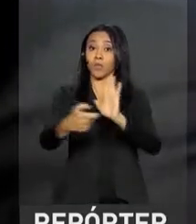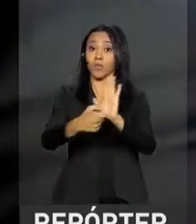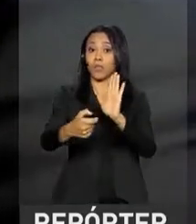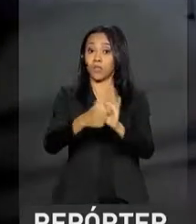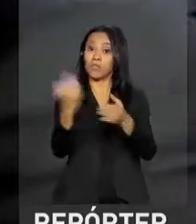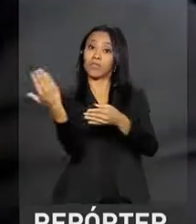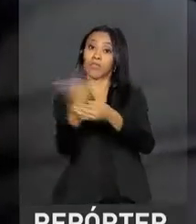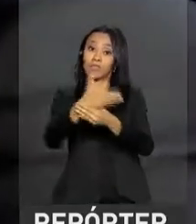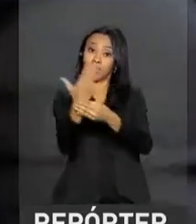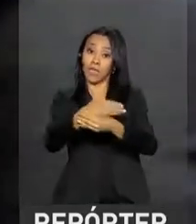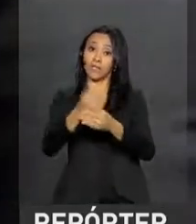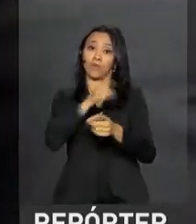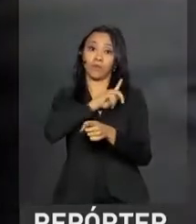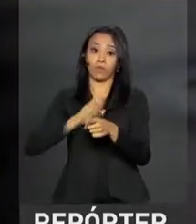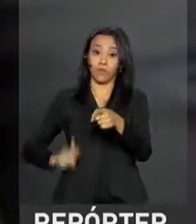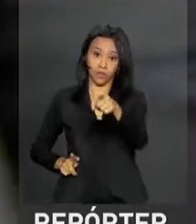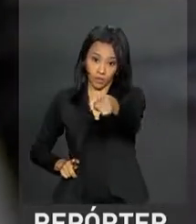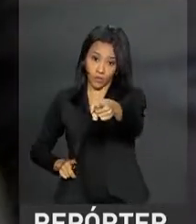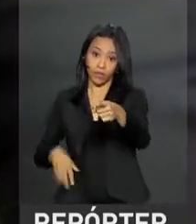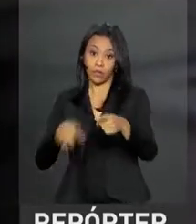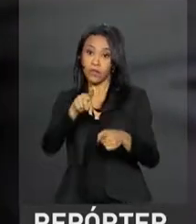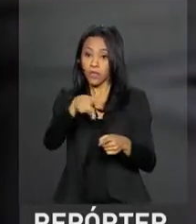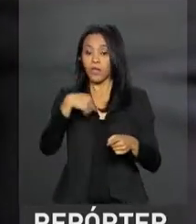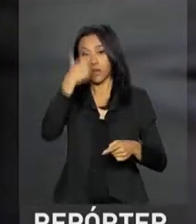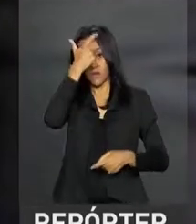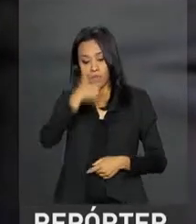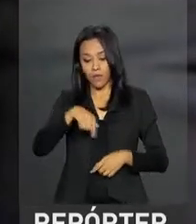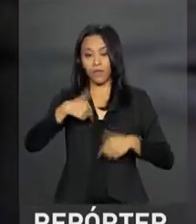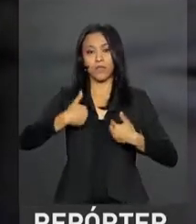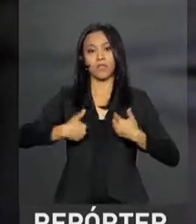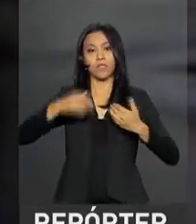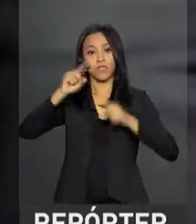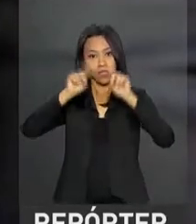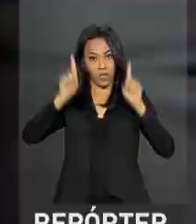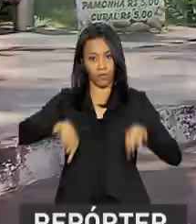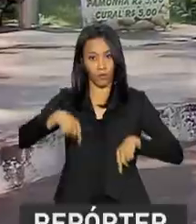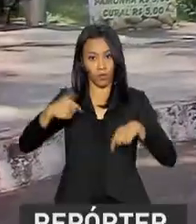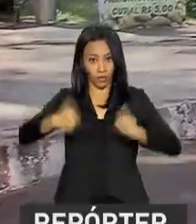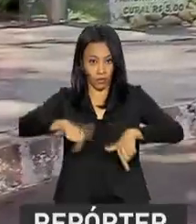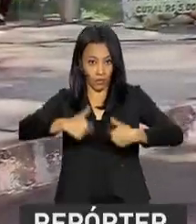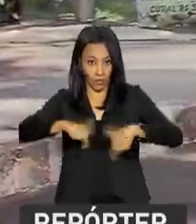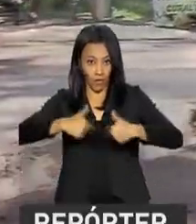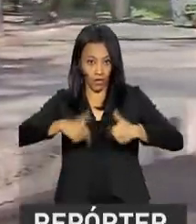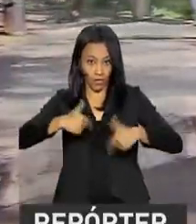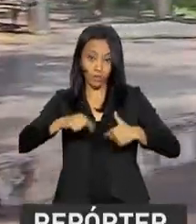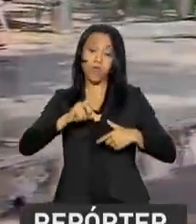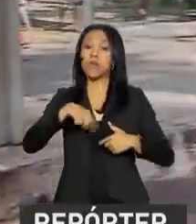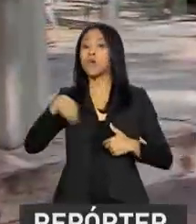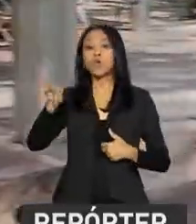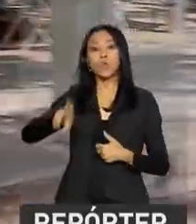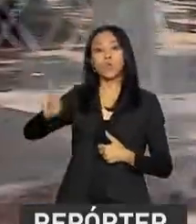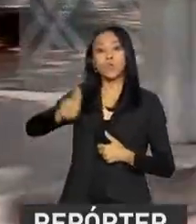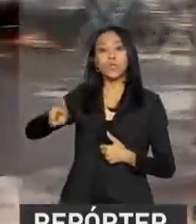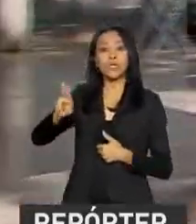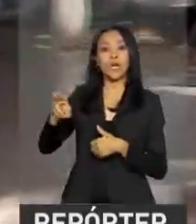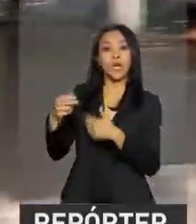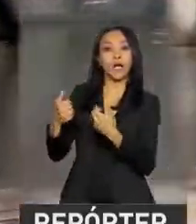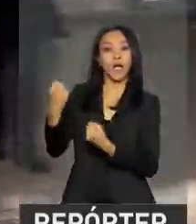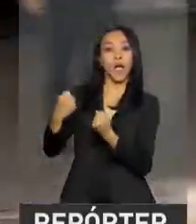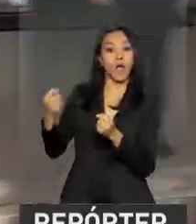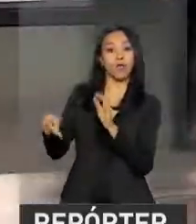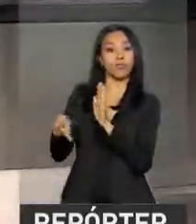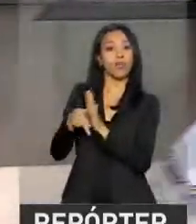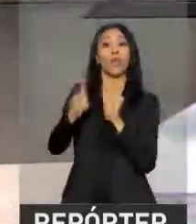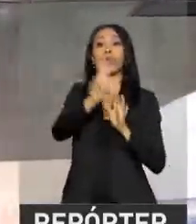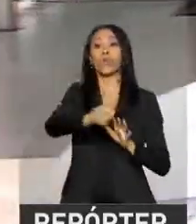transporta servidores públicos em serviço que ao invés de utilizarem carros oficiais nas missões